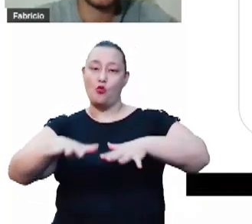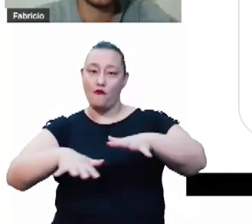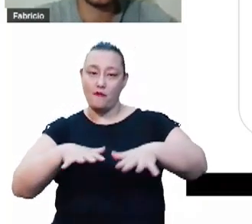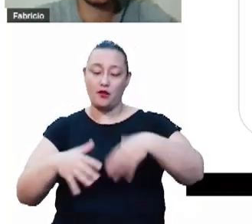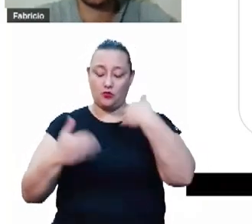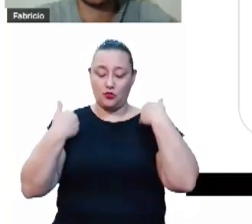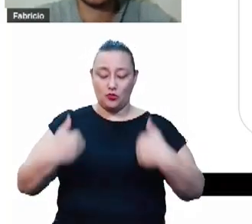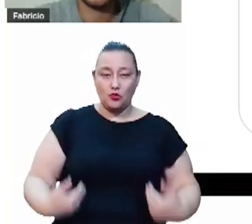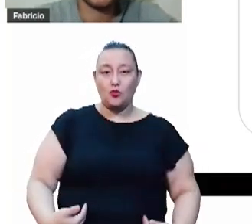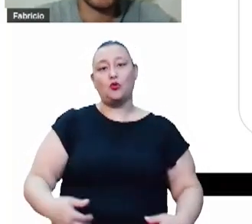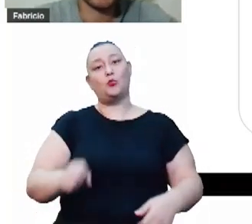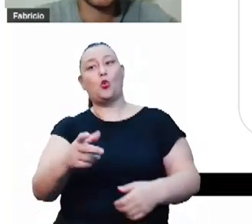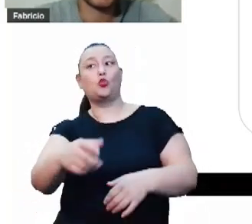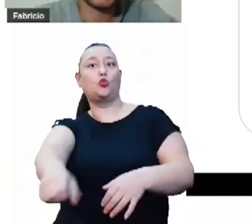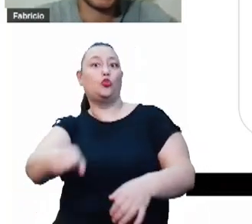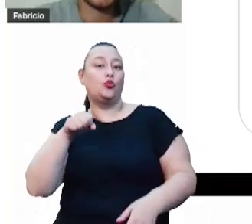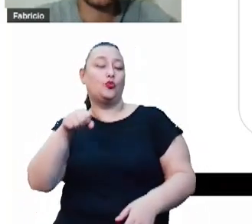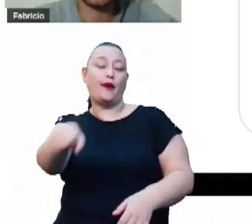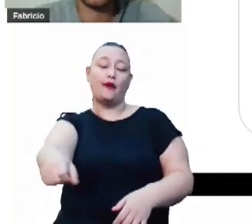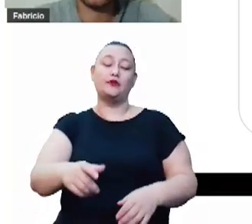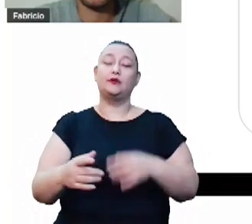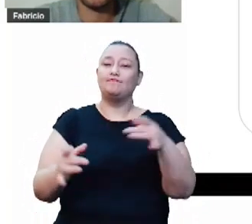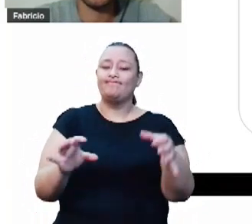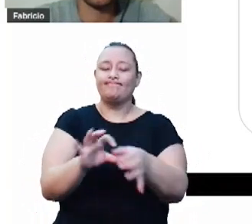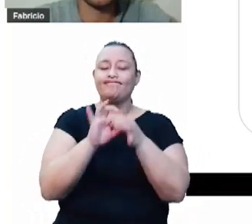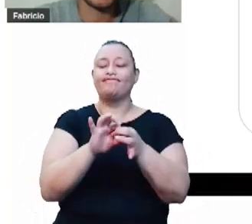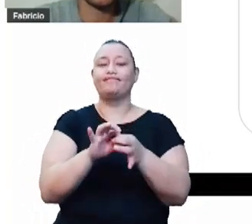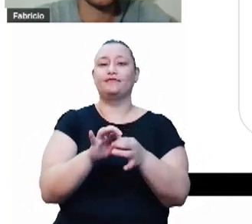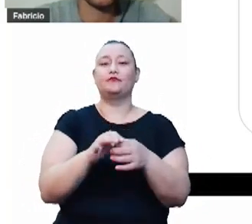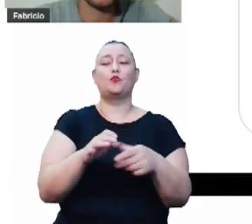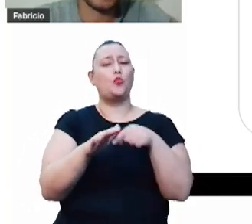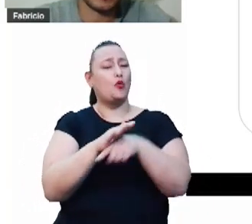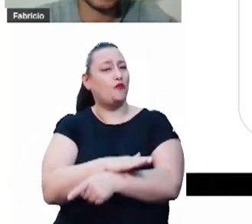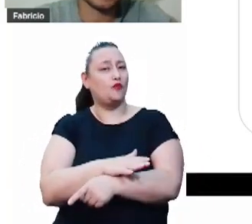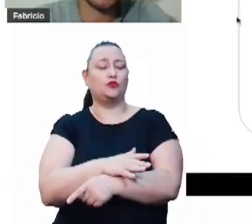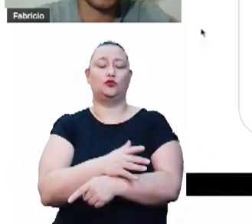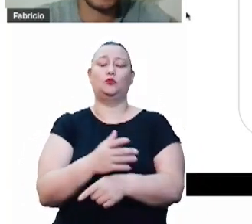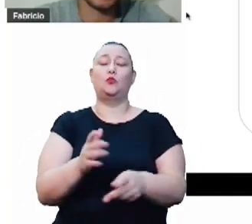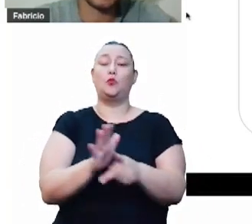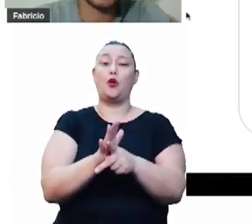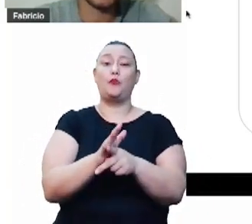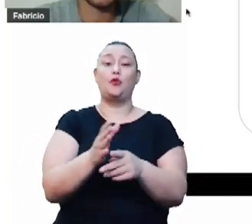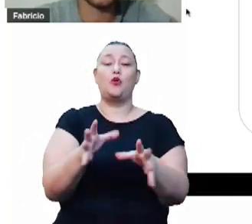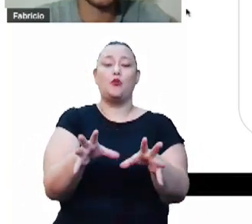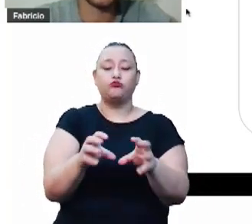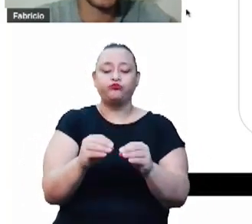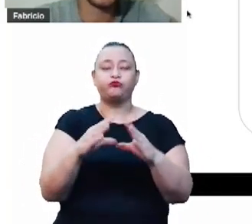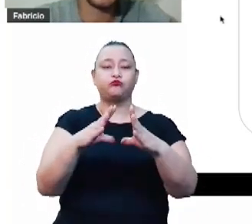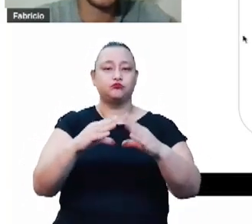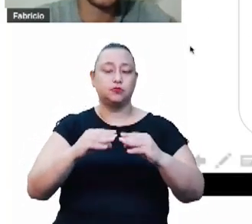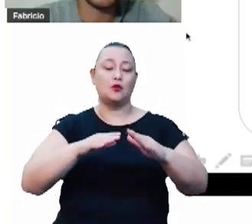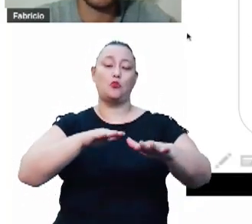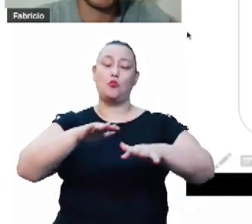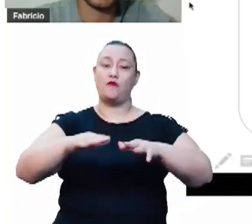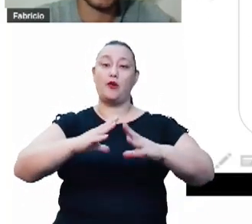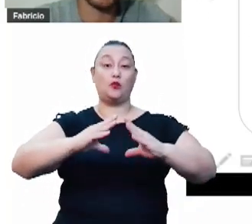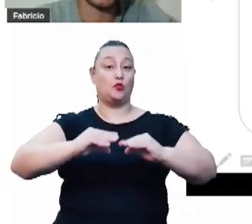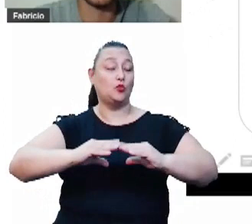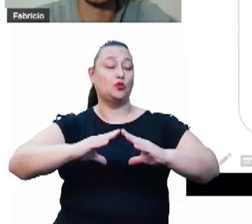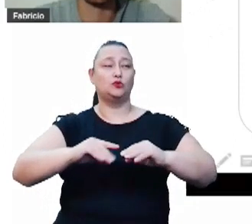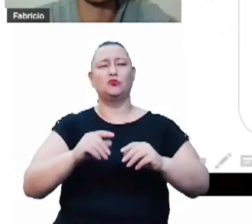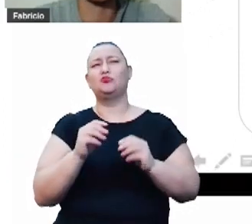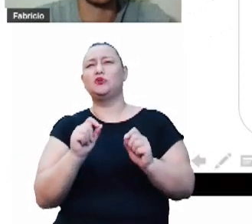movimentação e eles estão intimamente ligados com movimentos musculares. Então, o que a gente